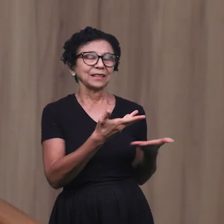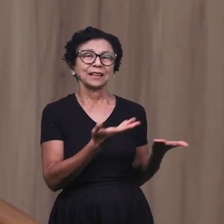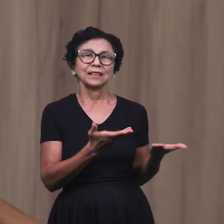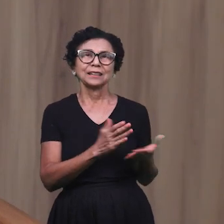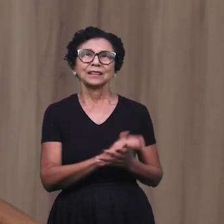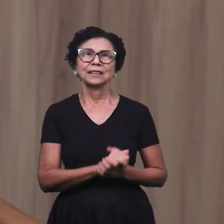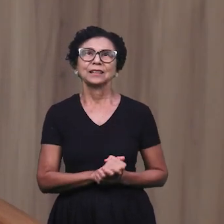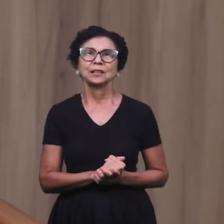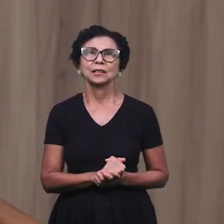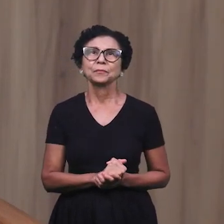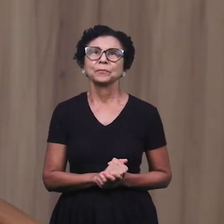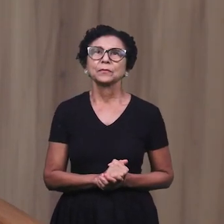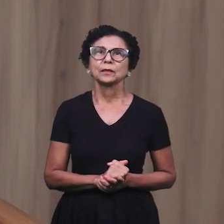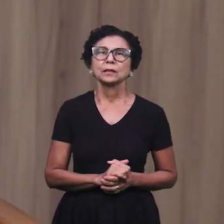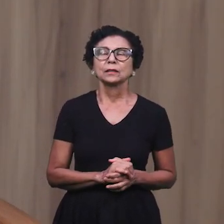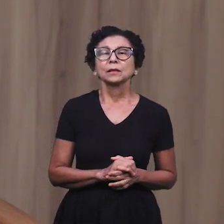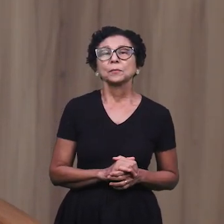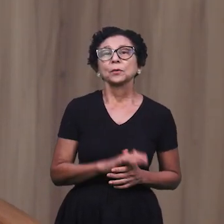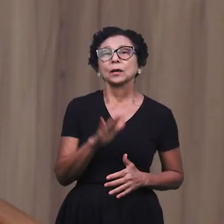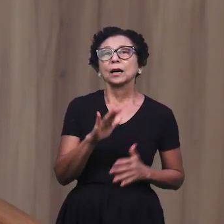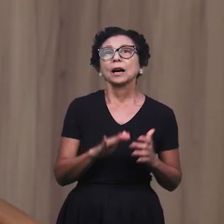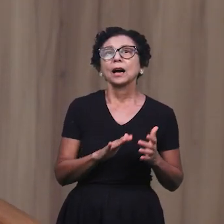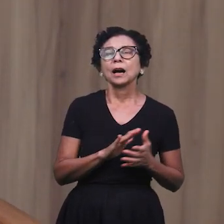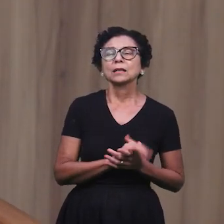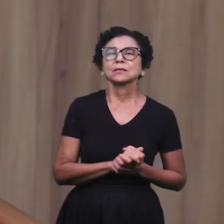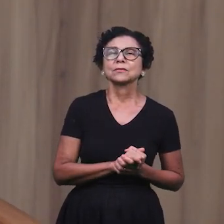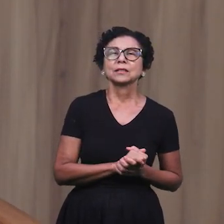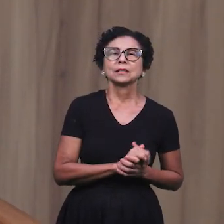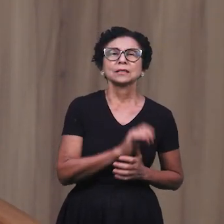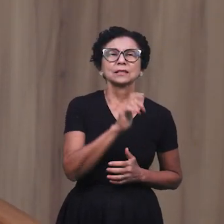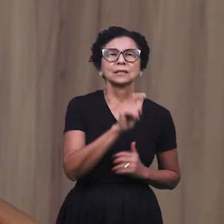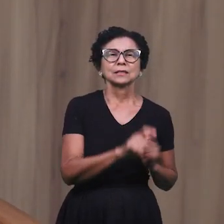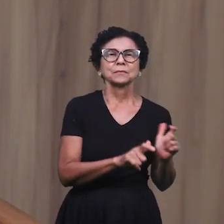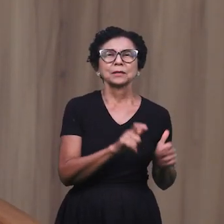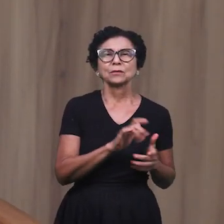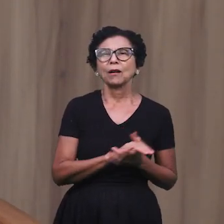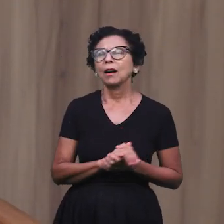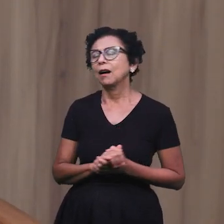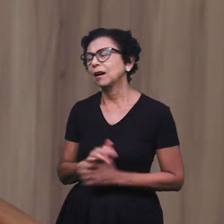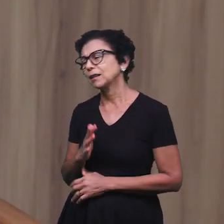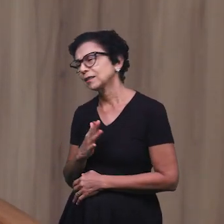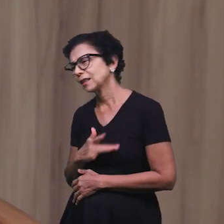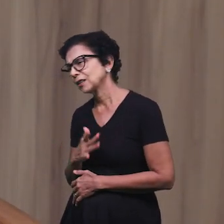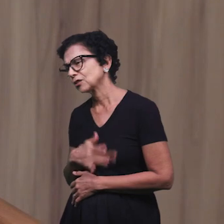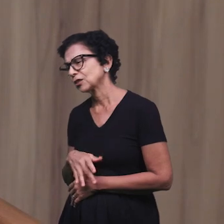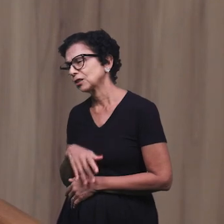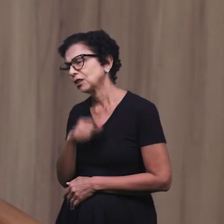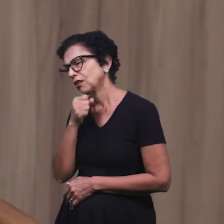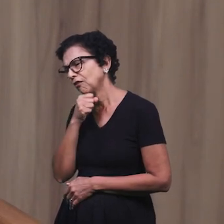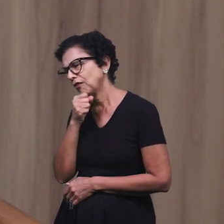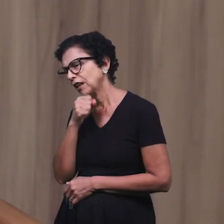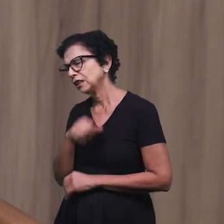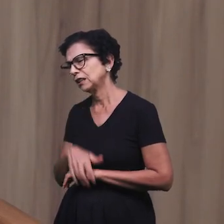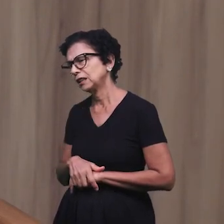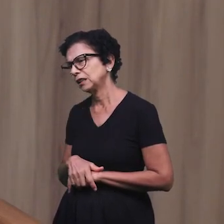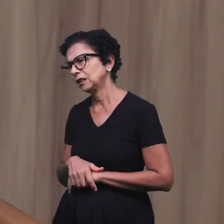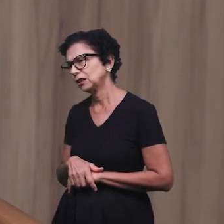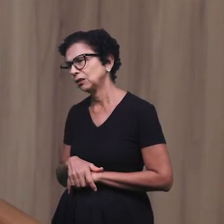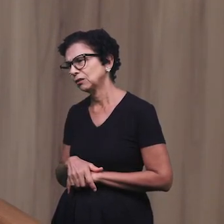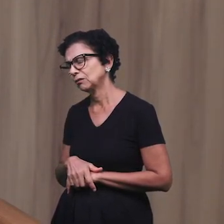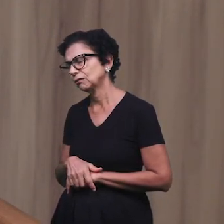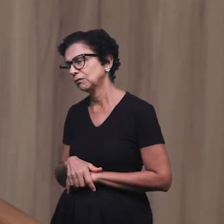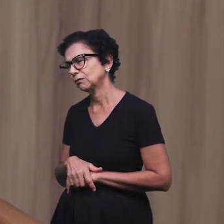idoso, né? Acaba falando, coitadinho, tá velhinho, tão bonitinho, sempre no diminutivo,